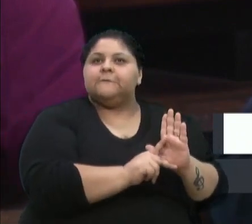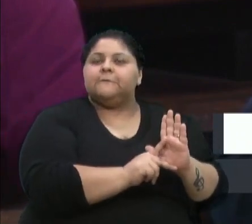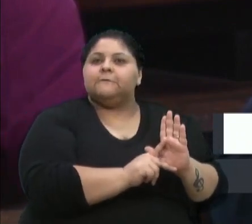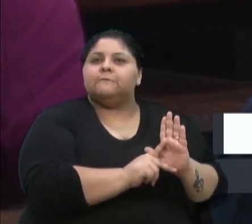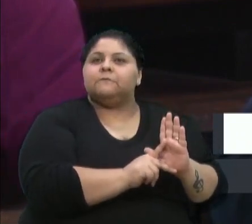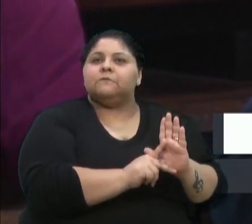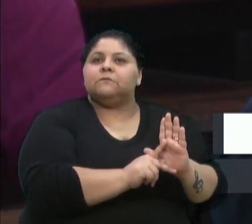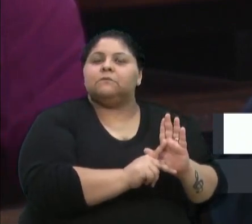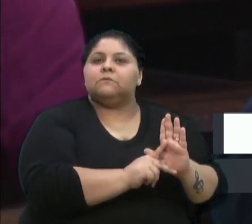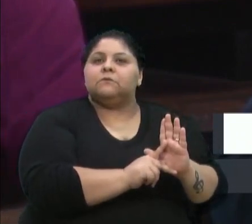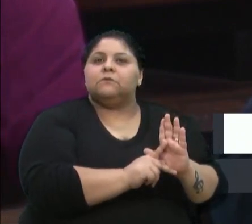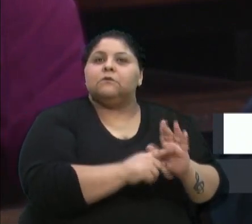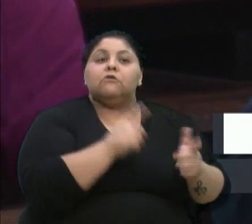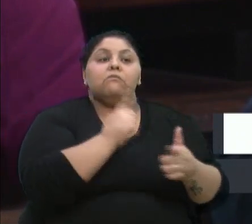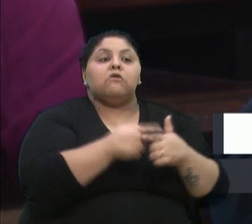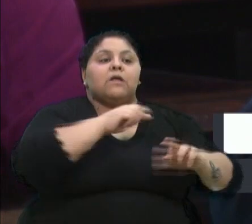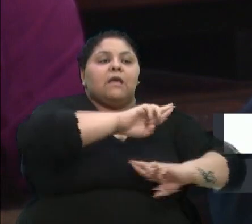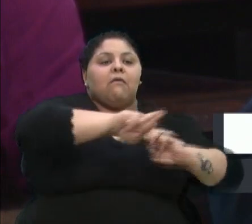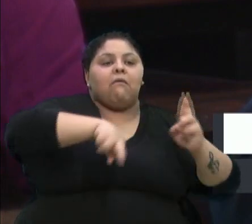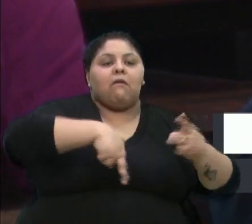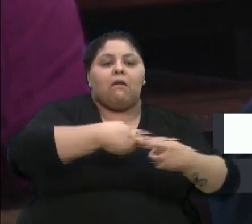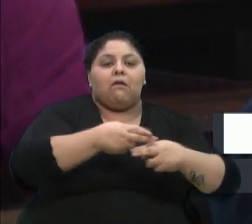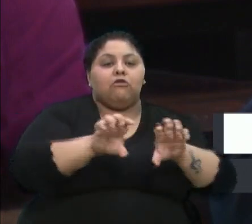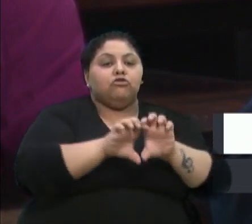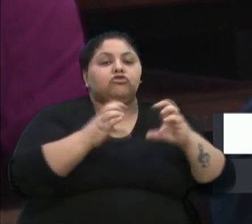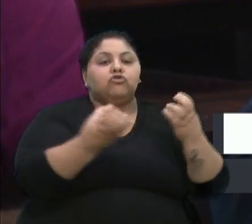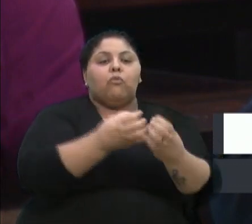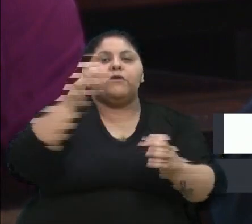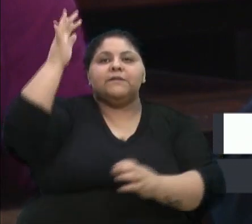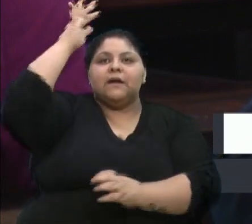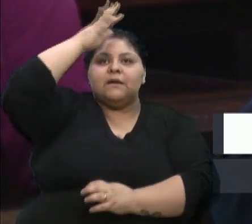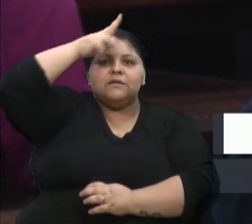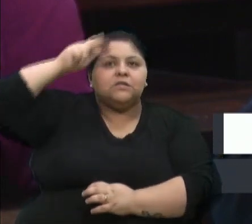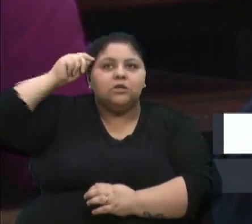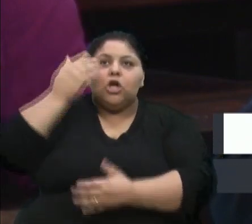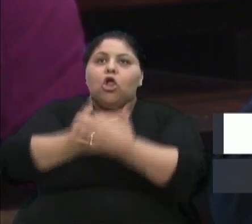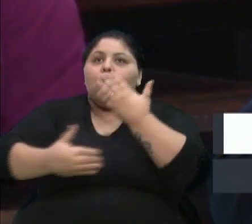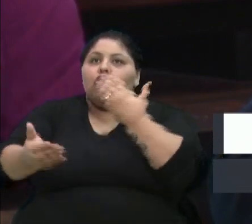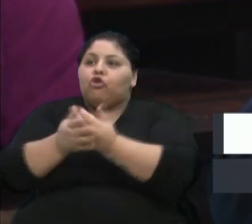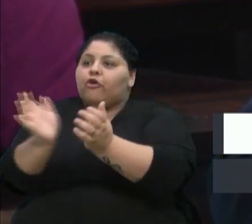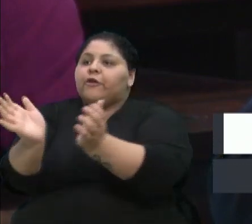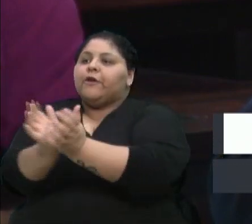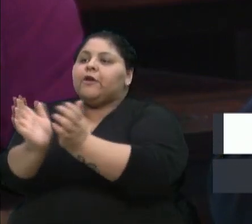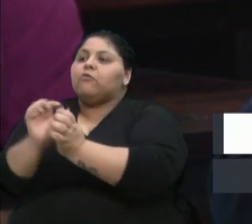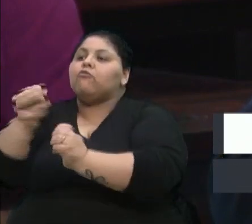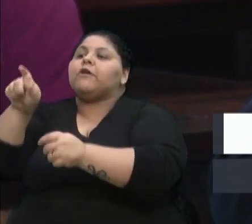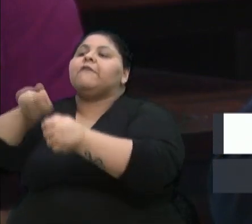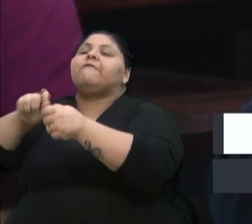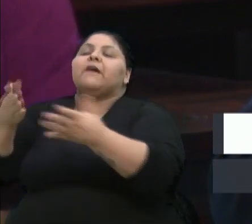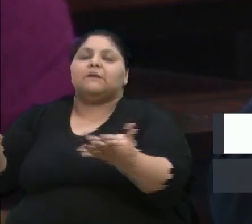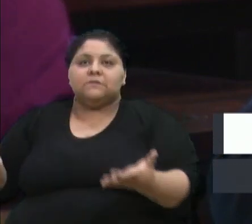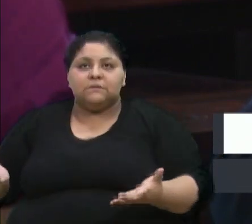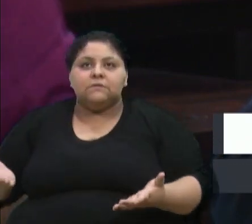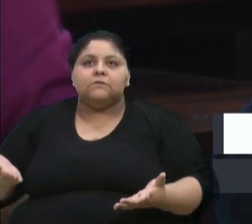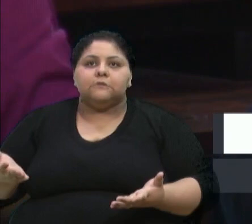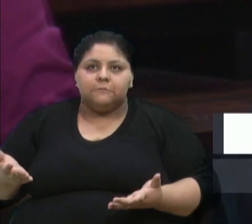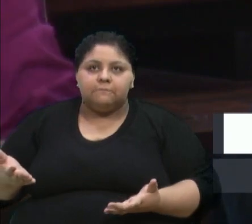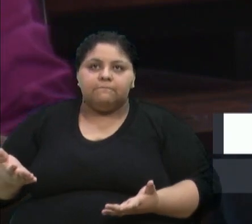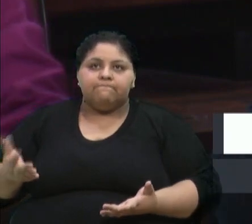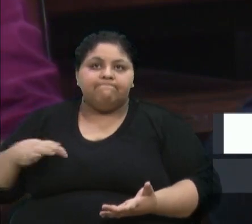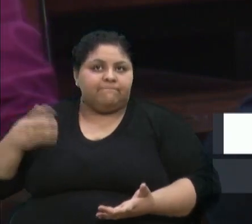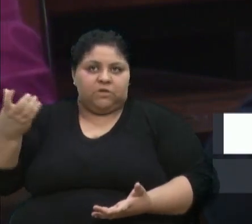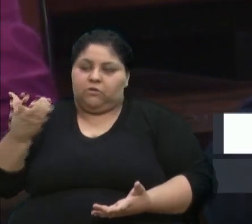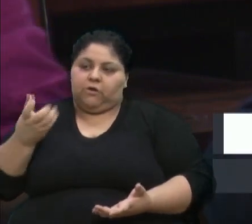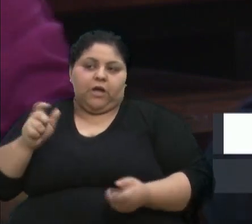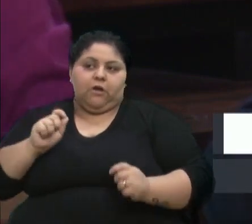Para que serve as relações comunitárias da prefeitura? Todo aquele pessoal, qual que é a função deles? Eu não quero saber